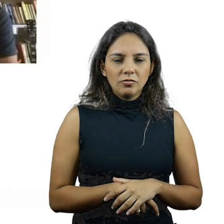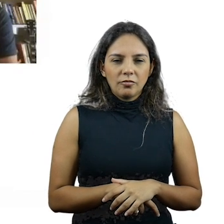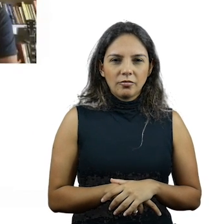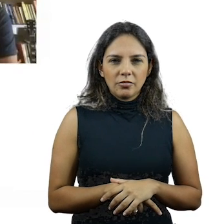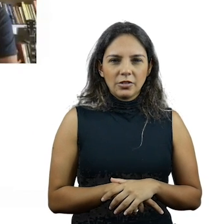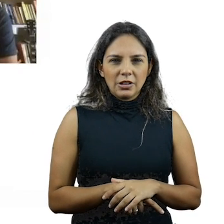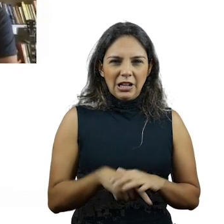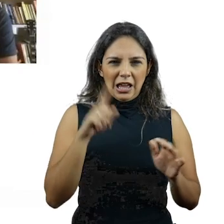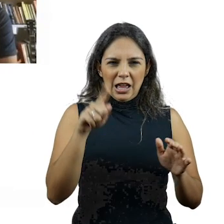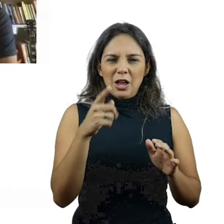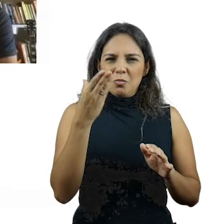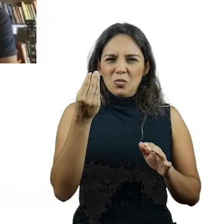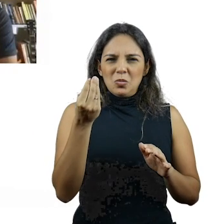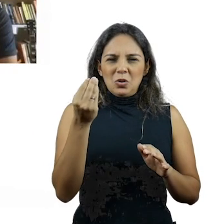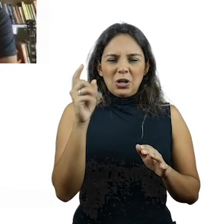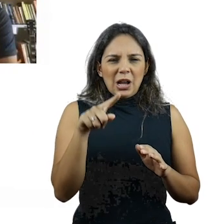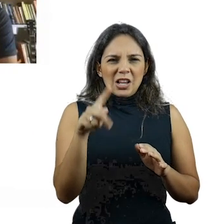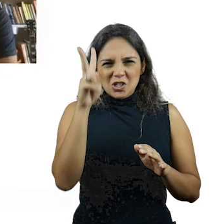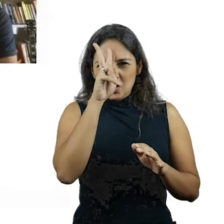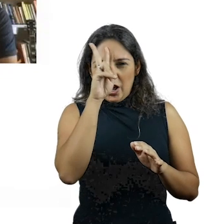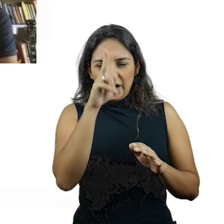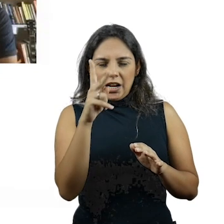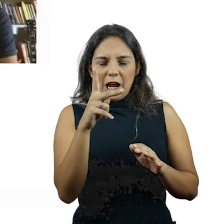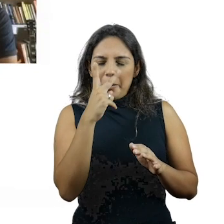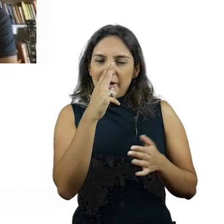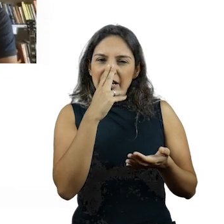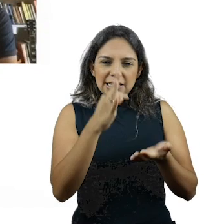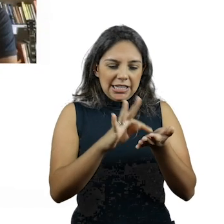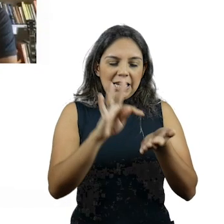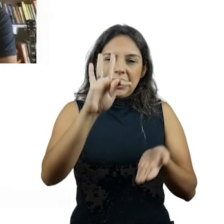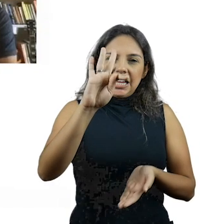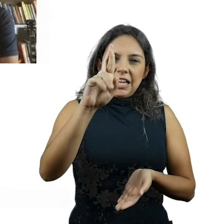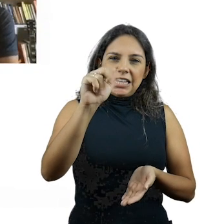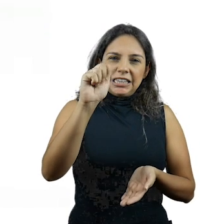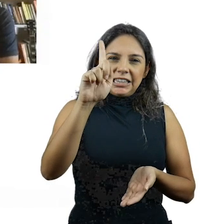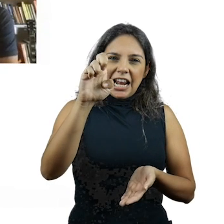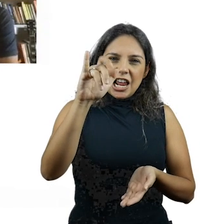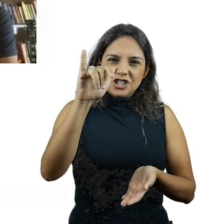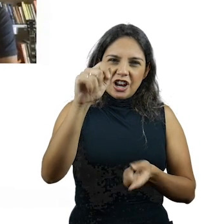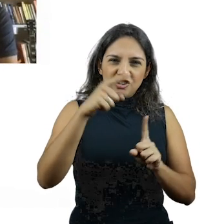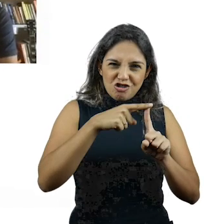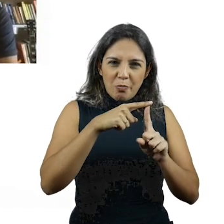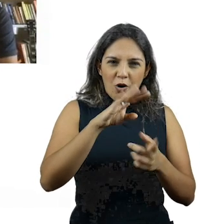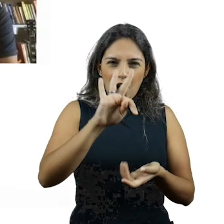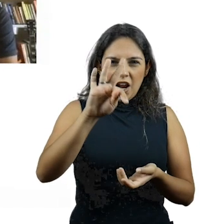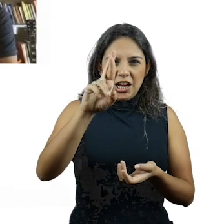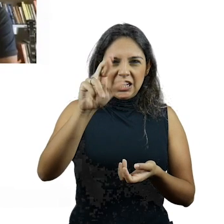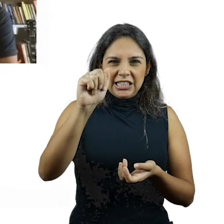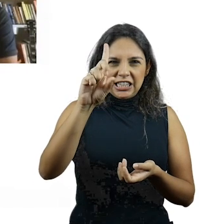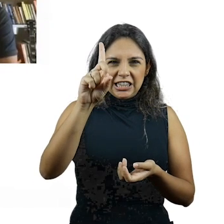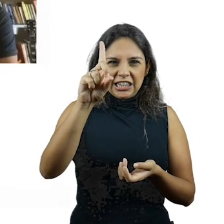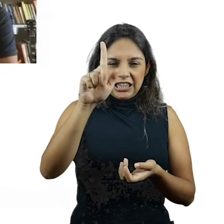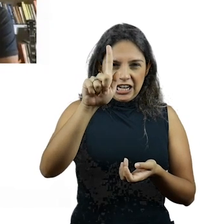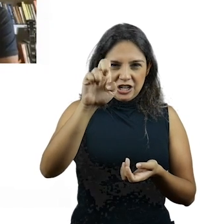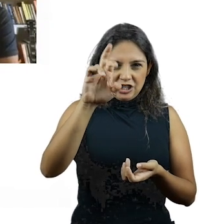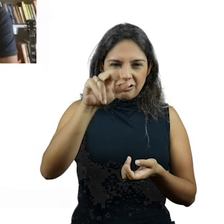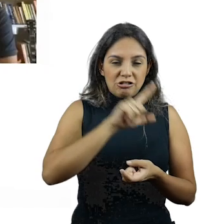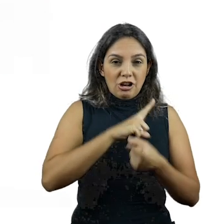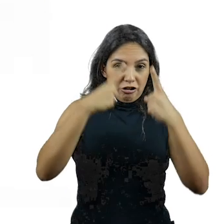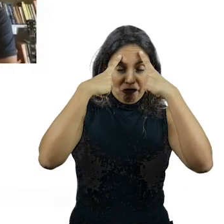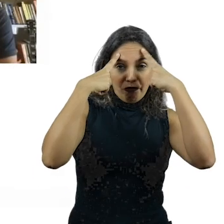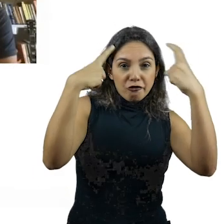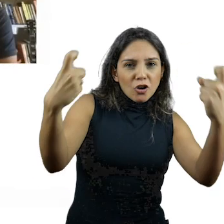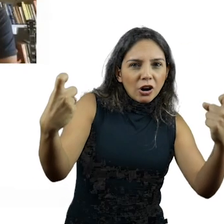assim, e me atraiu muito, que é uma história violenta, mas é uma história que também